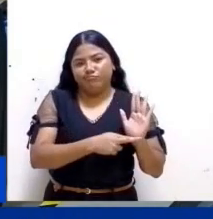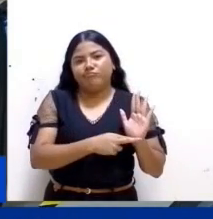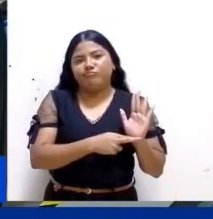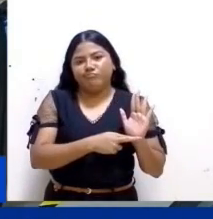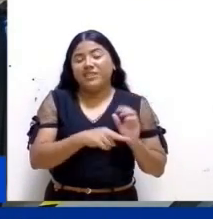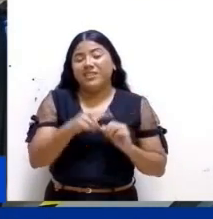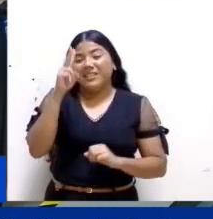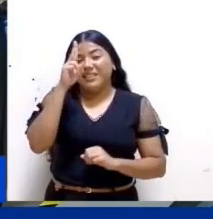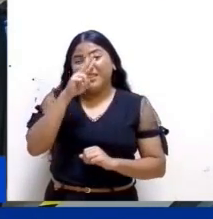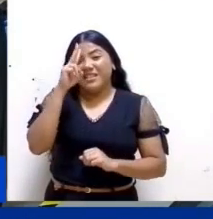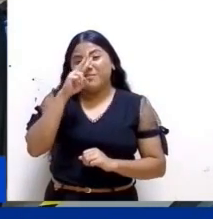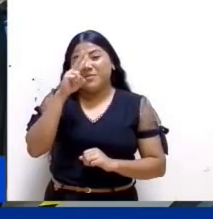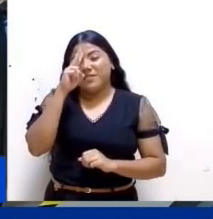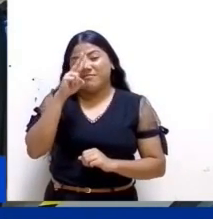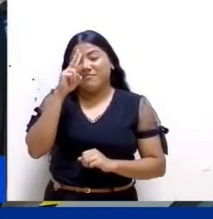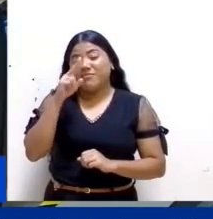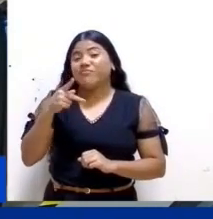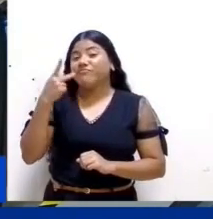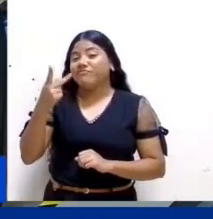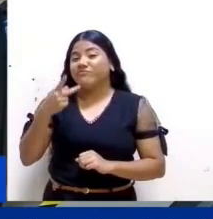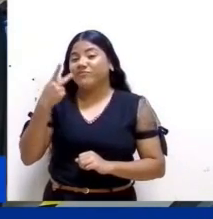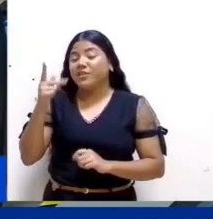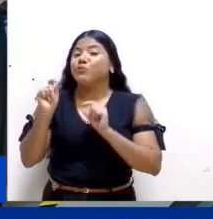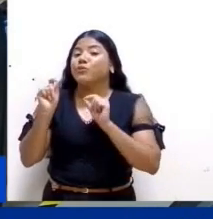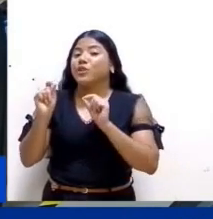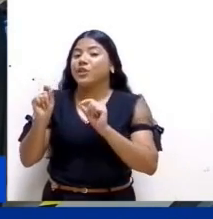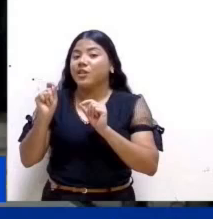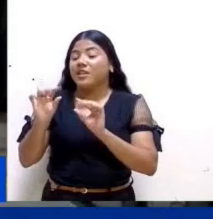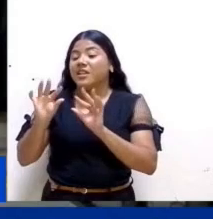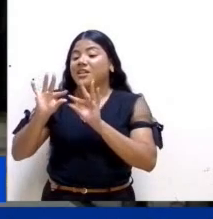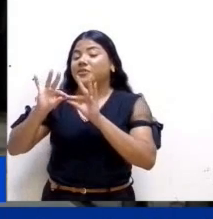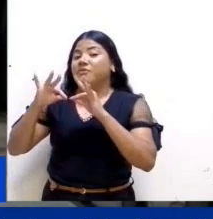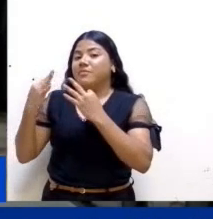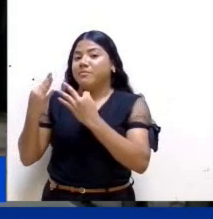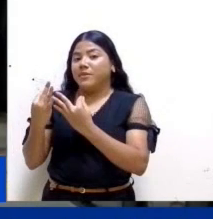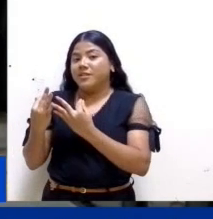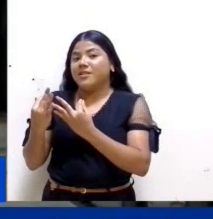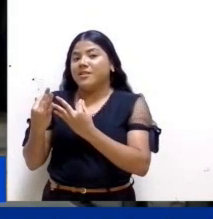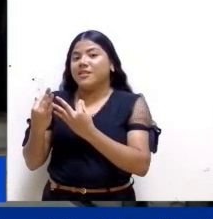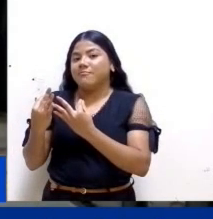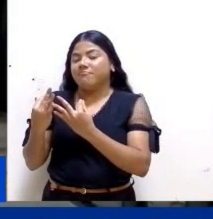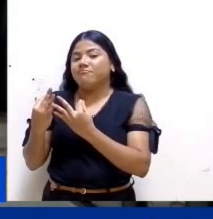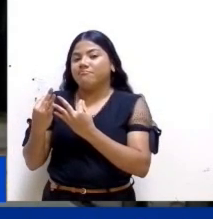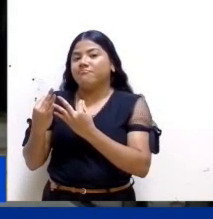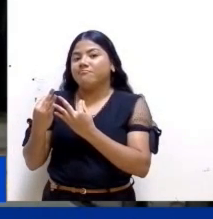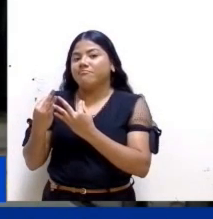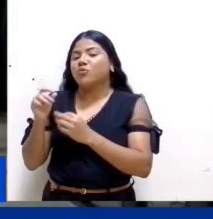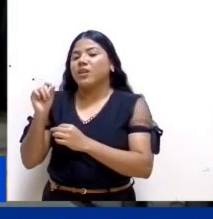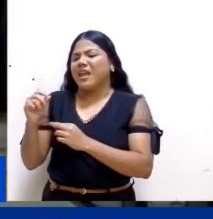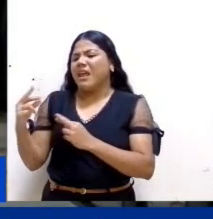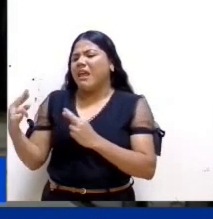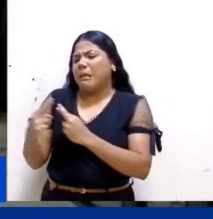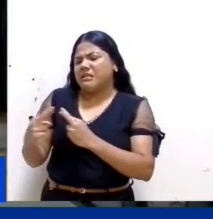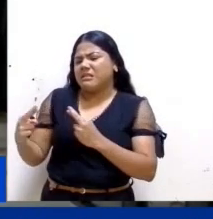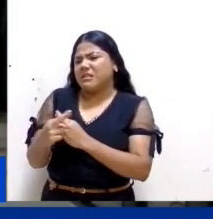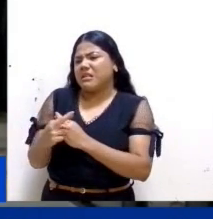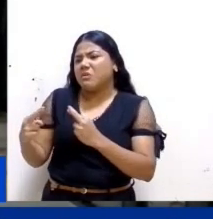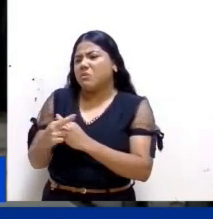Porque lembra que eu falei para vocês? Família não se limita às